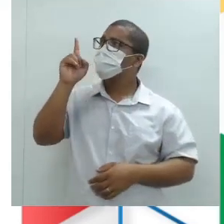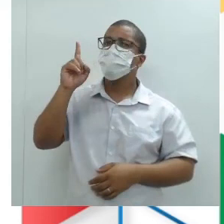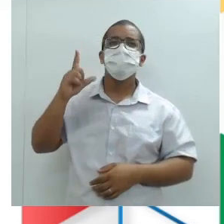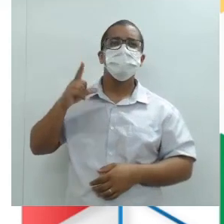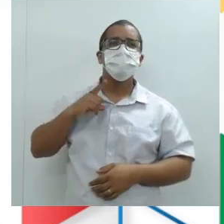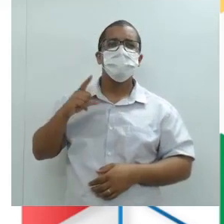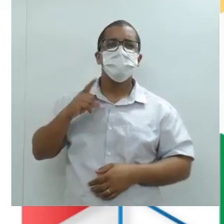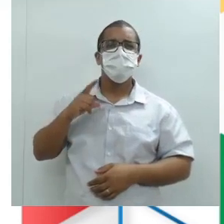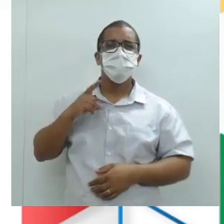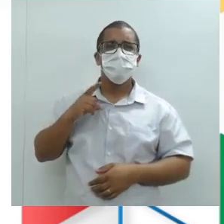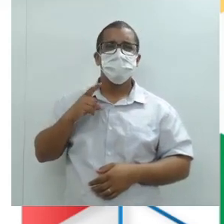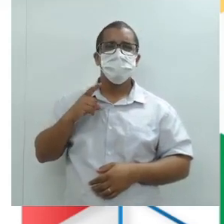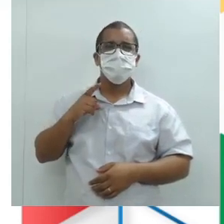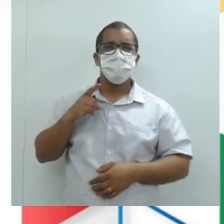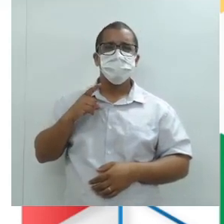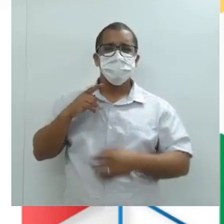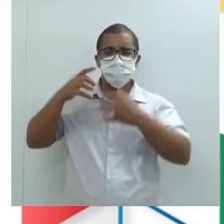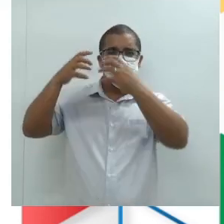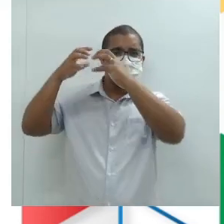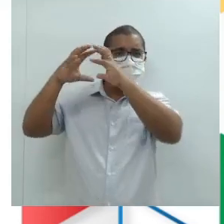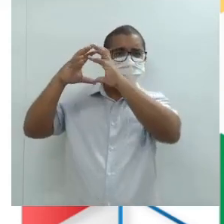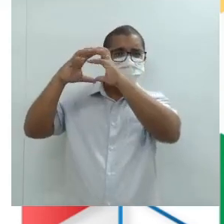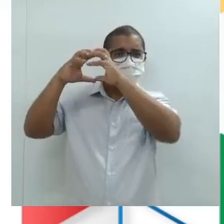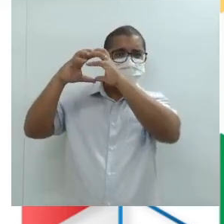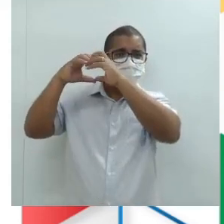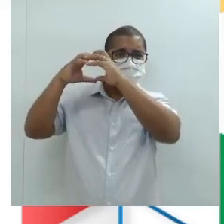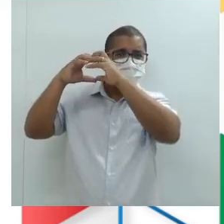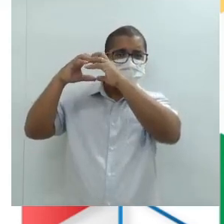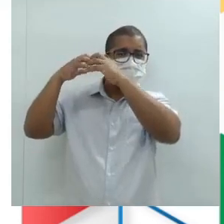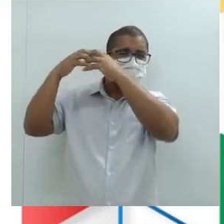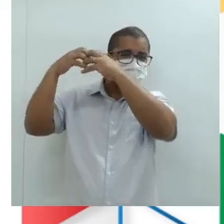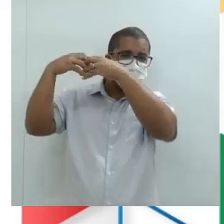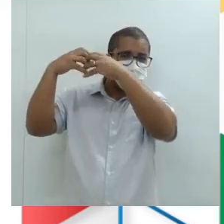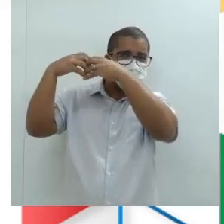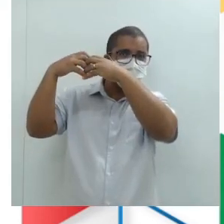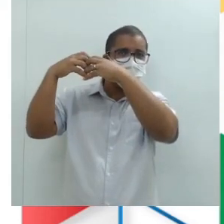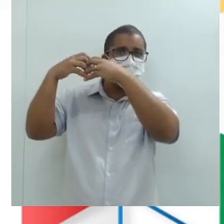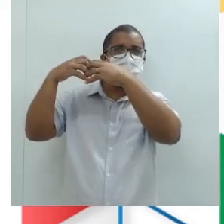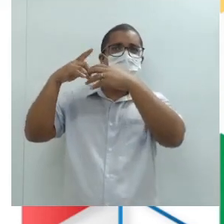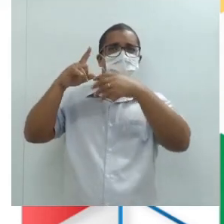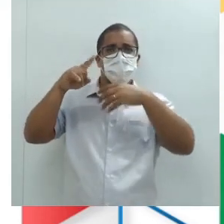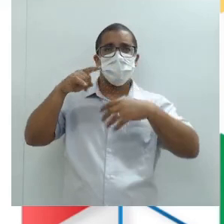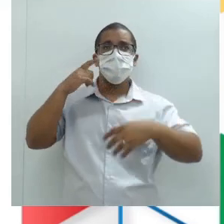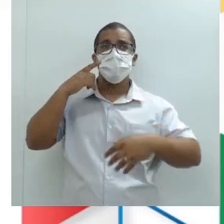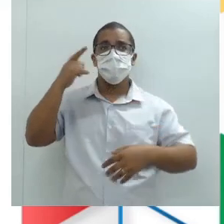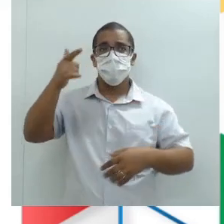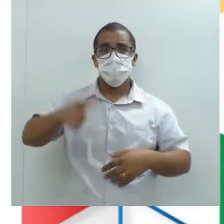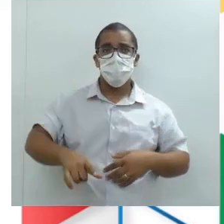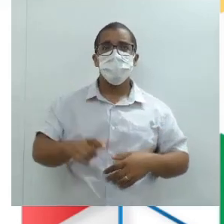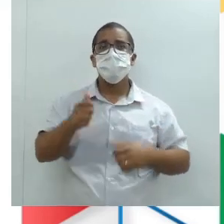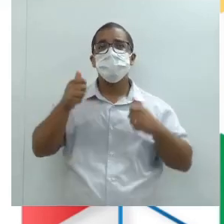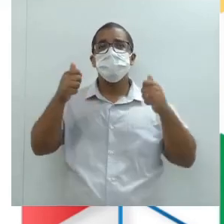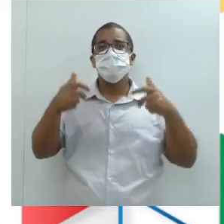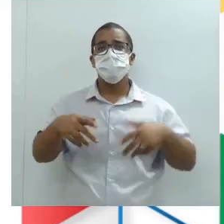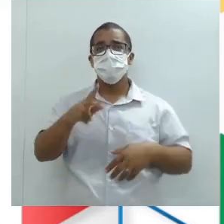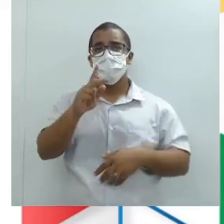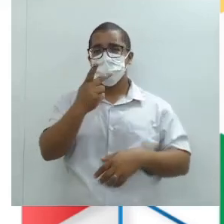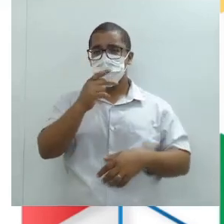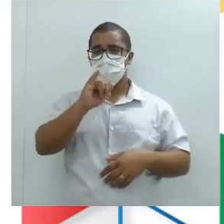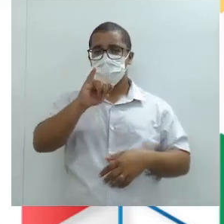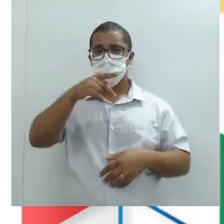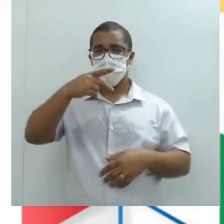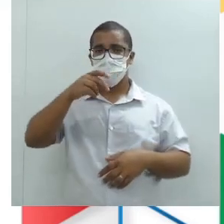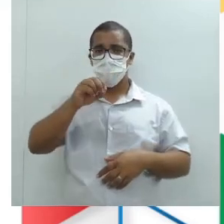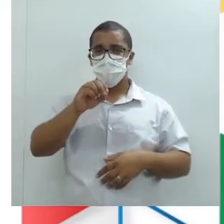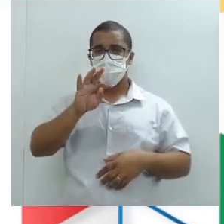aqui, no cérebro, a glândula pineal. Bom, bora agora falar sobre o hipotálamo,